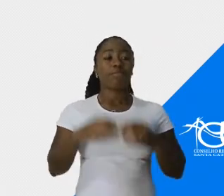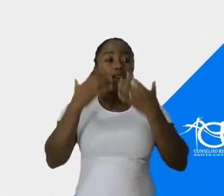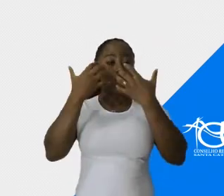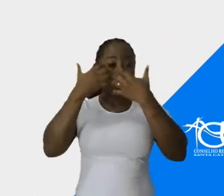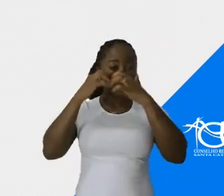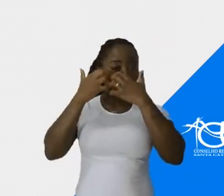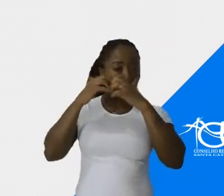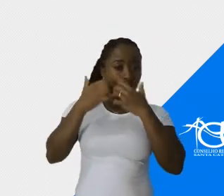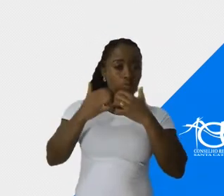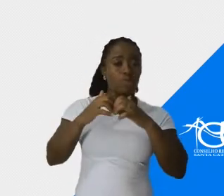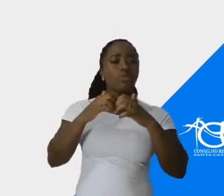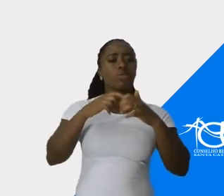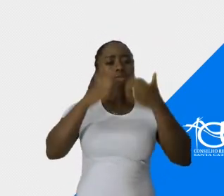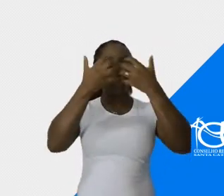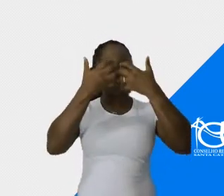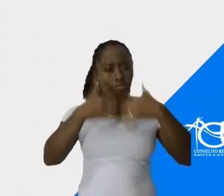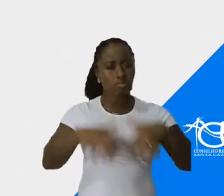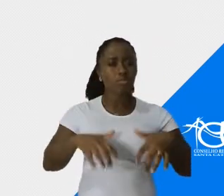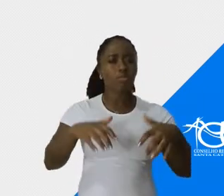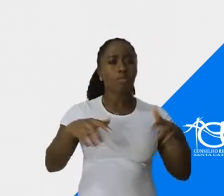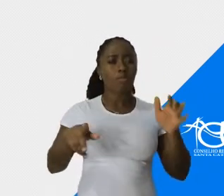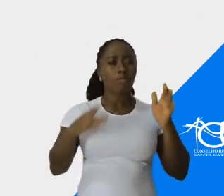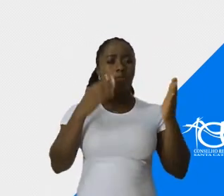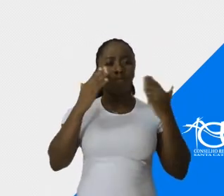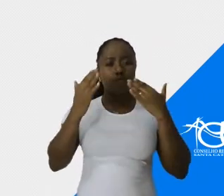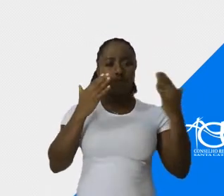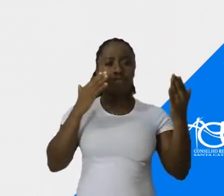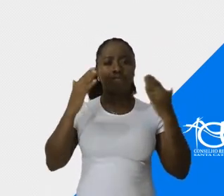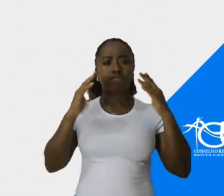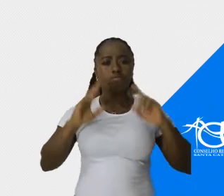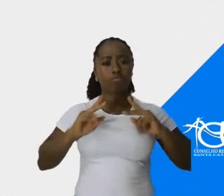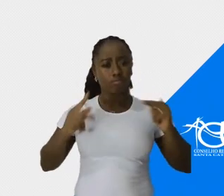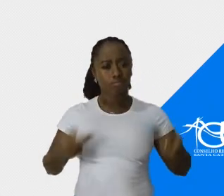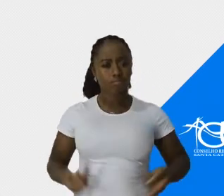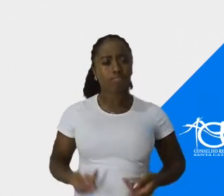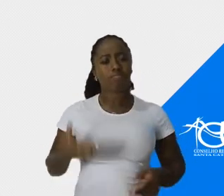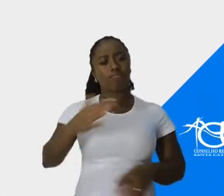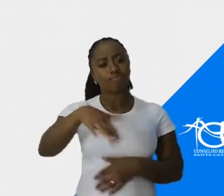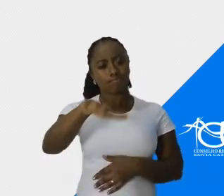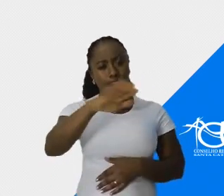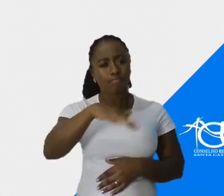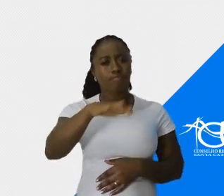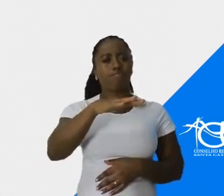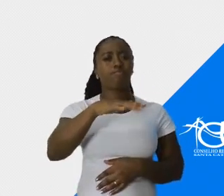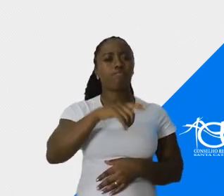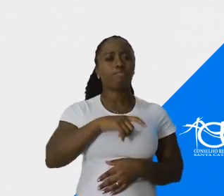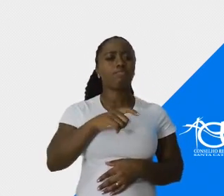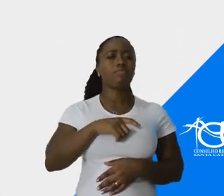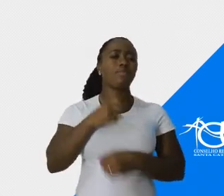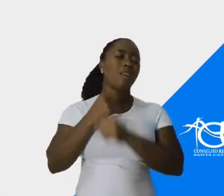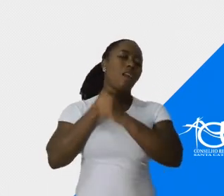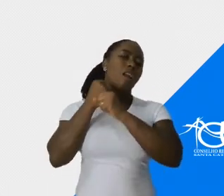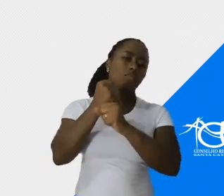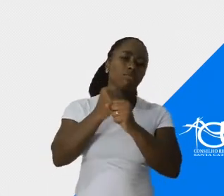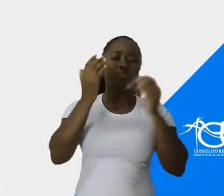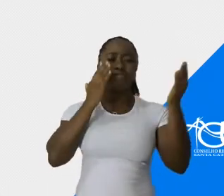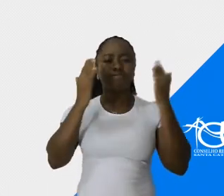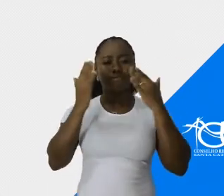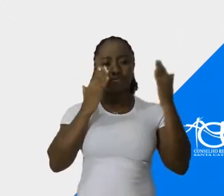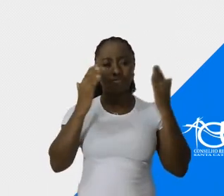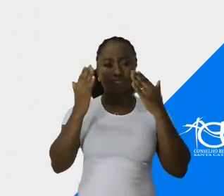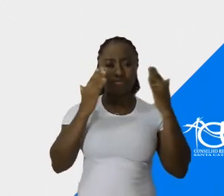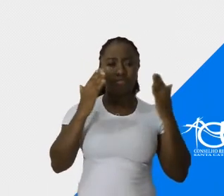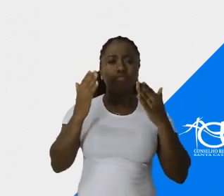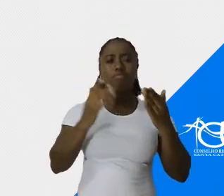dos seres humanos. Então, um largo espectro e, durante muitos anos, os psicólogos têm adotado uma postura um tanto